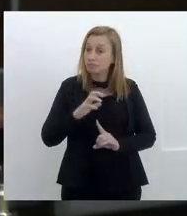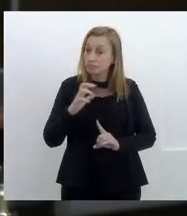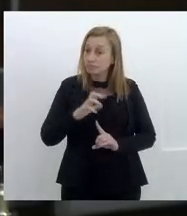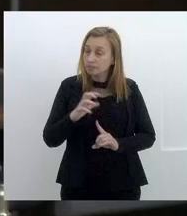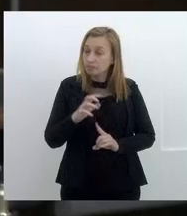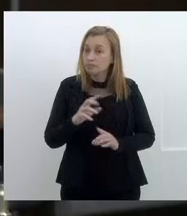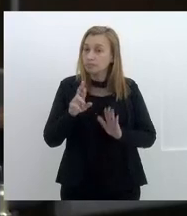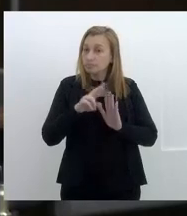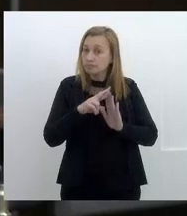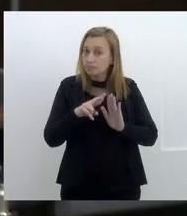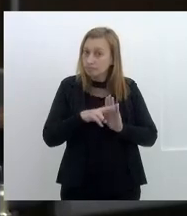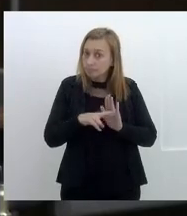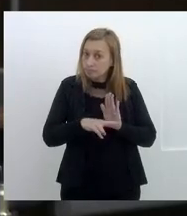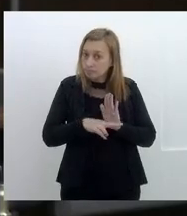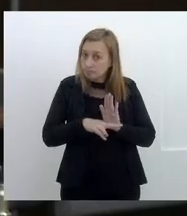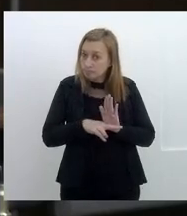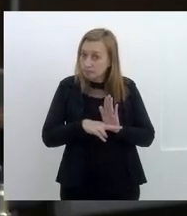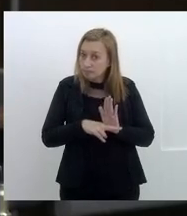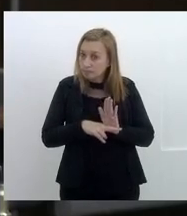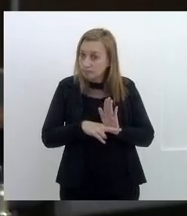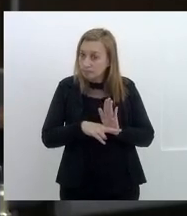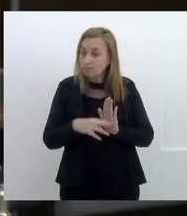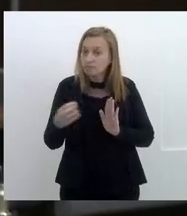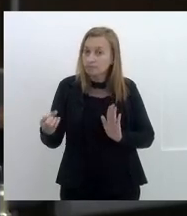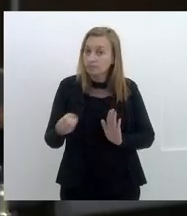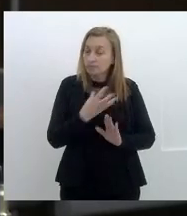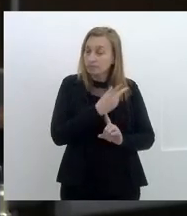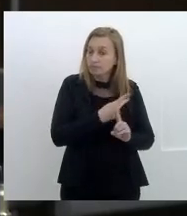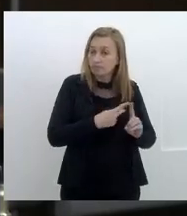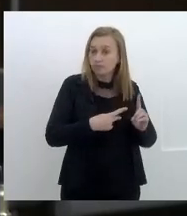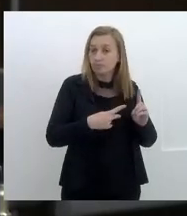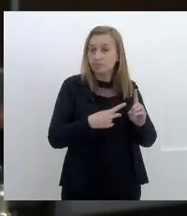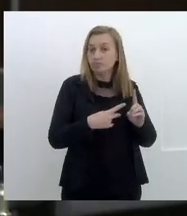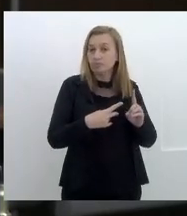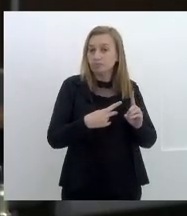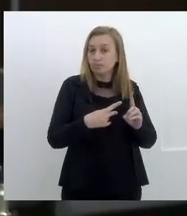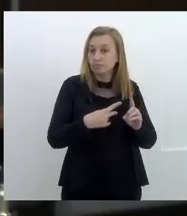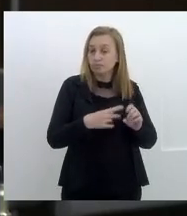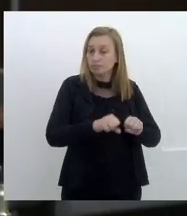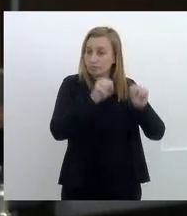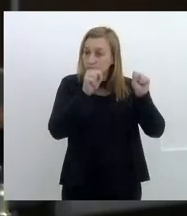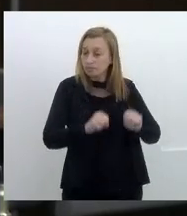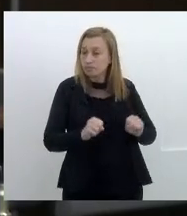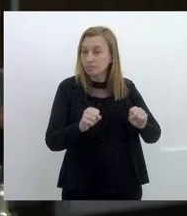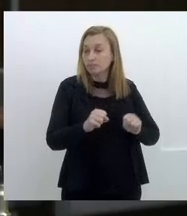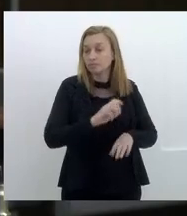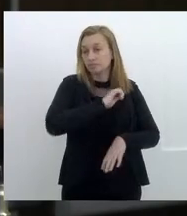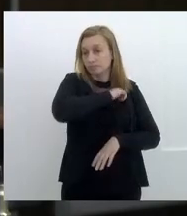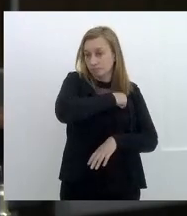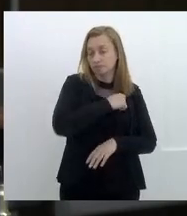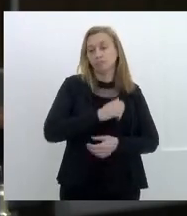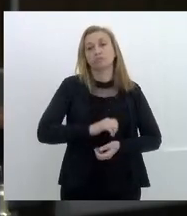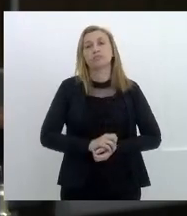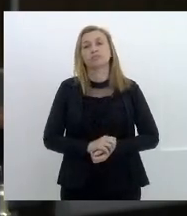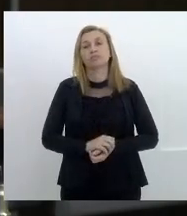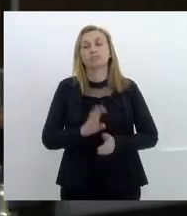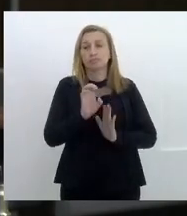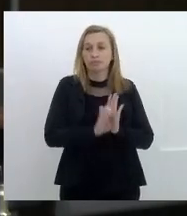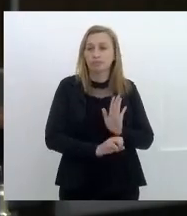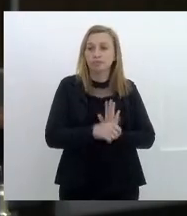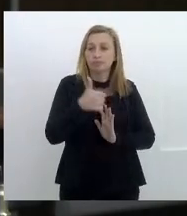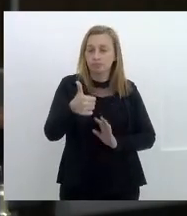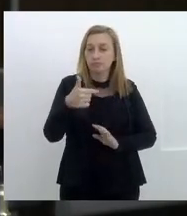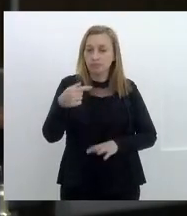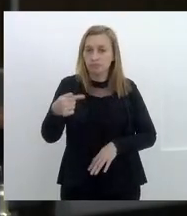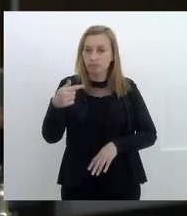das regras impostas pelo novo regime de recuperação fiscal a emenda a emenda com são